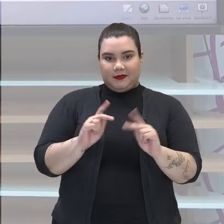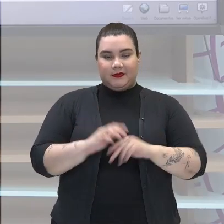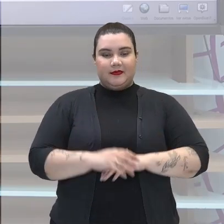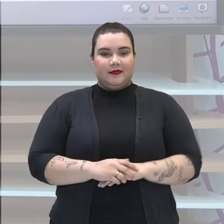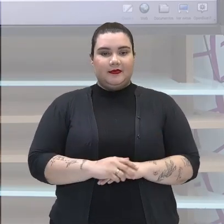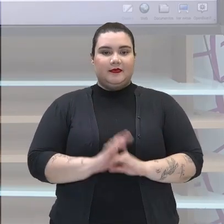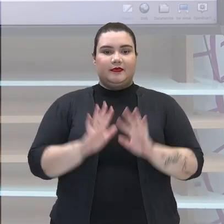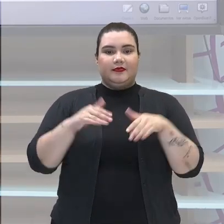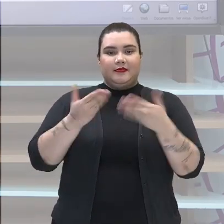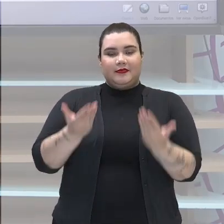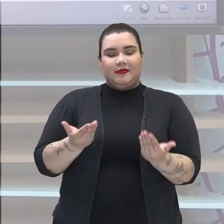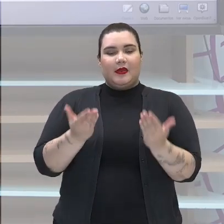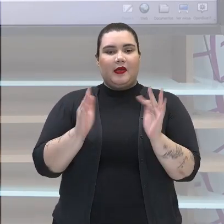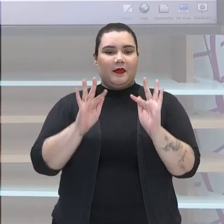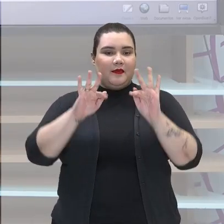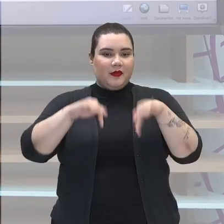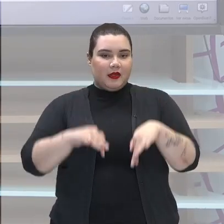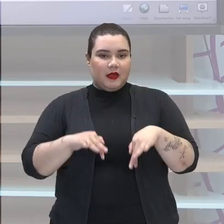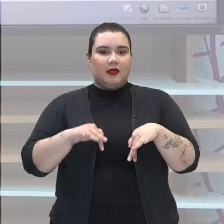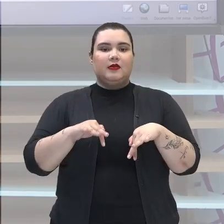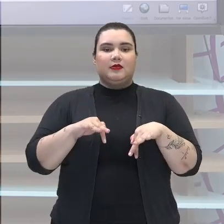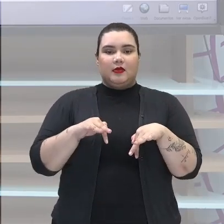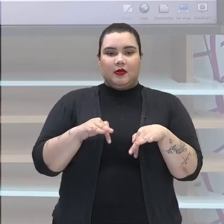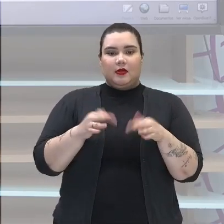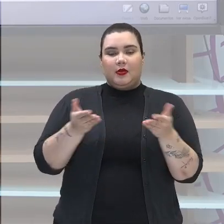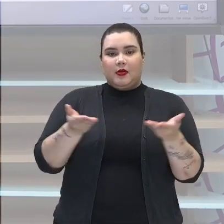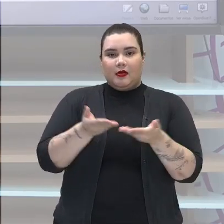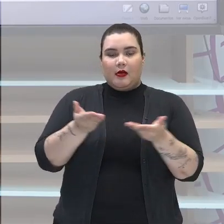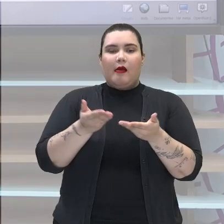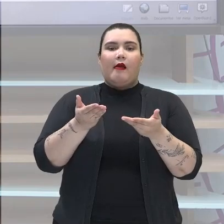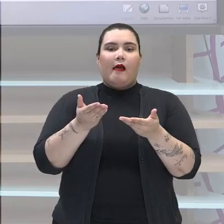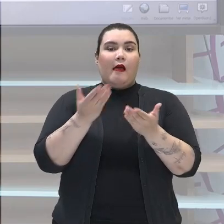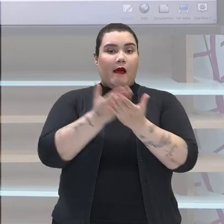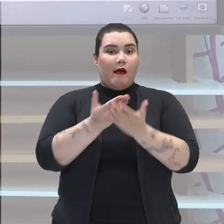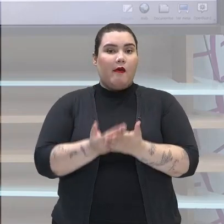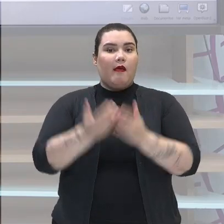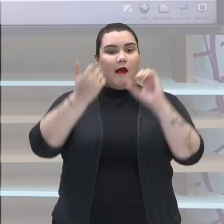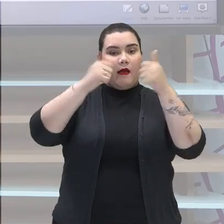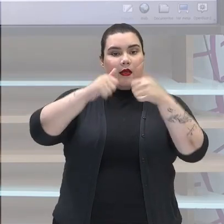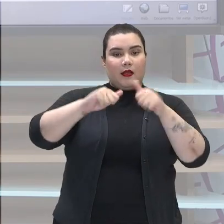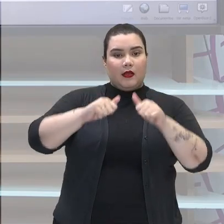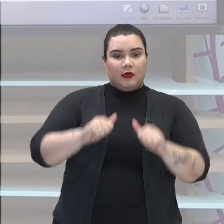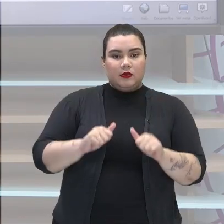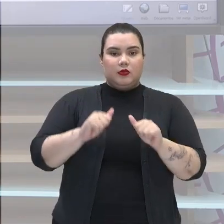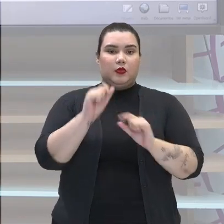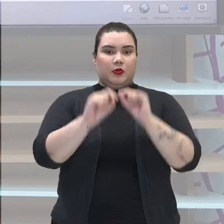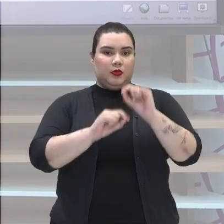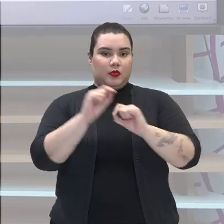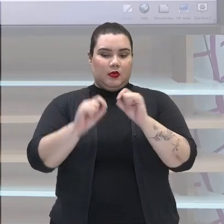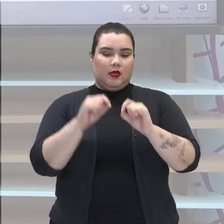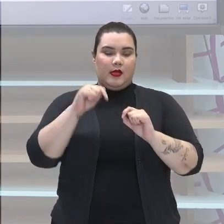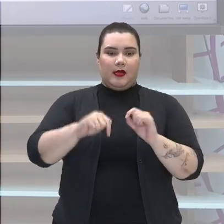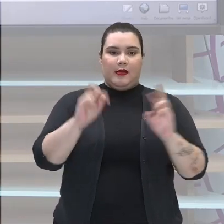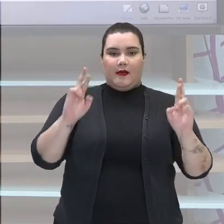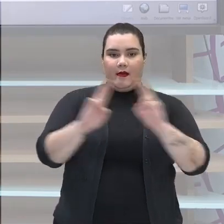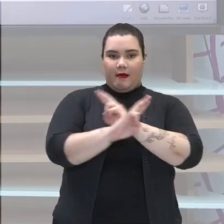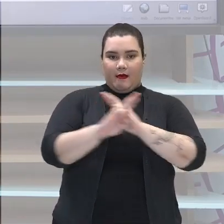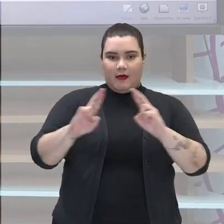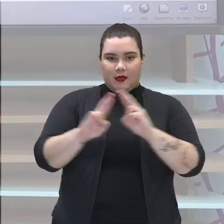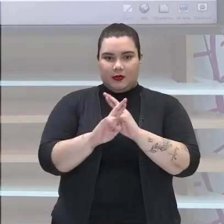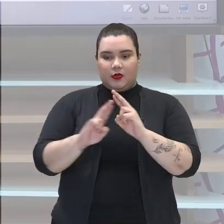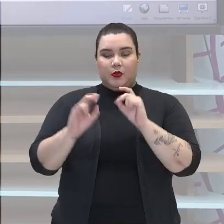assim, né, nós finalizamos, né, analisando justamente essas relações